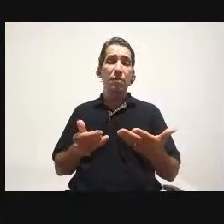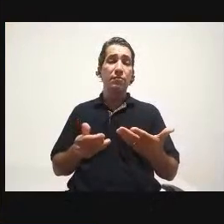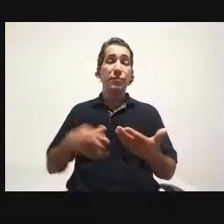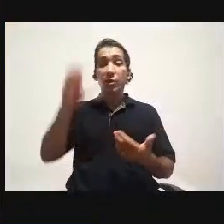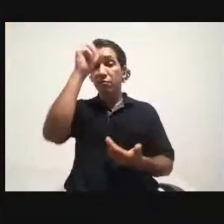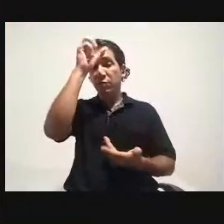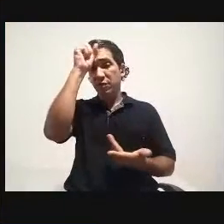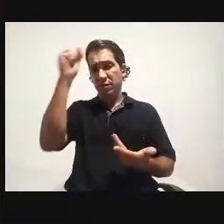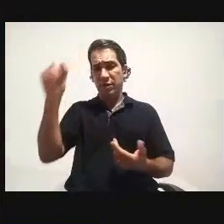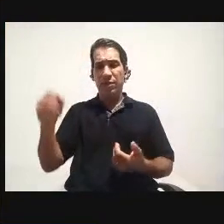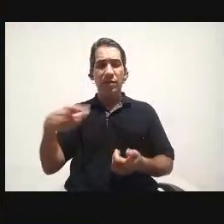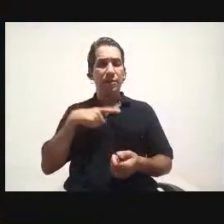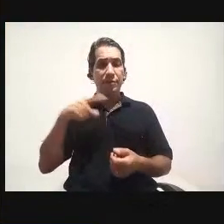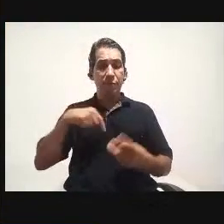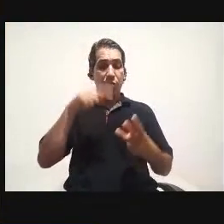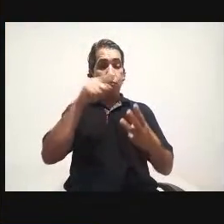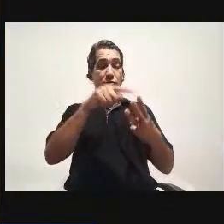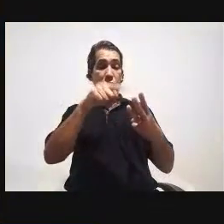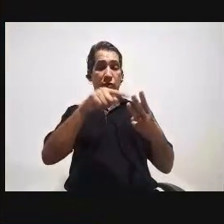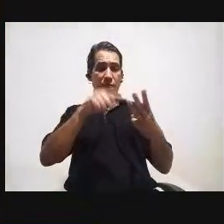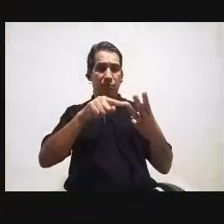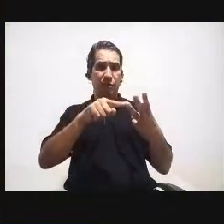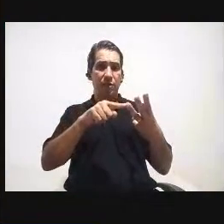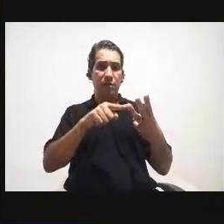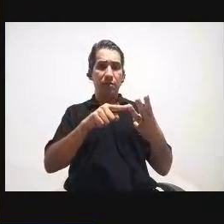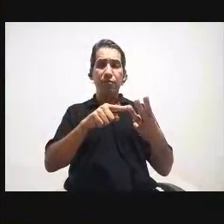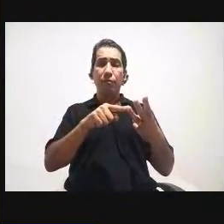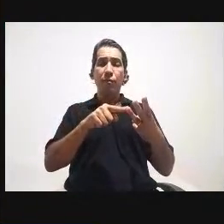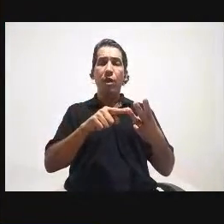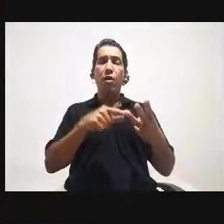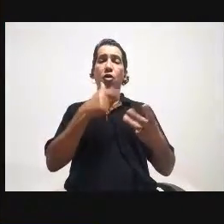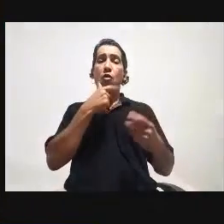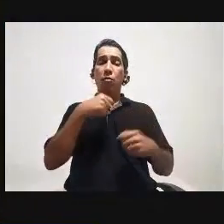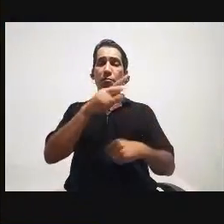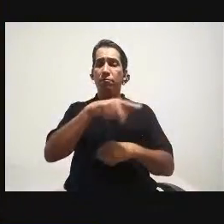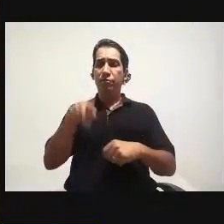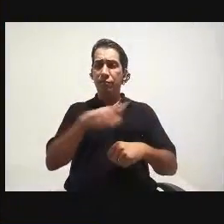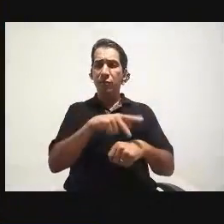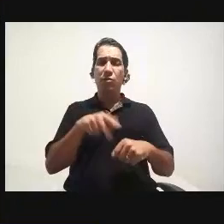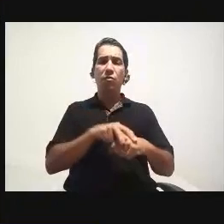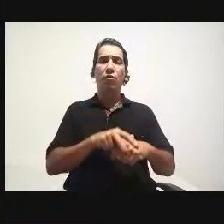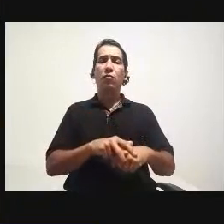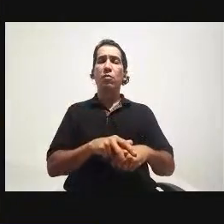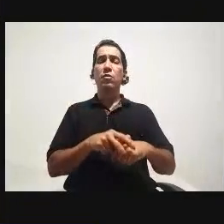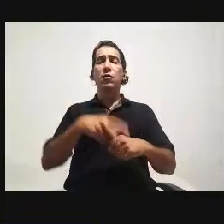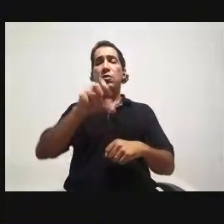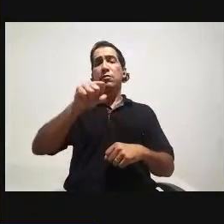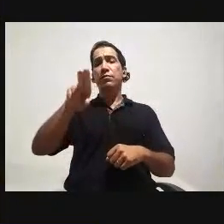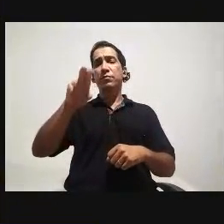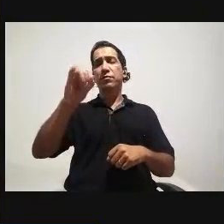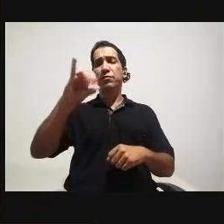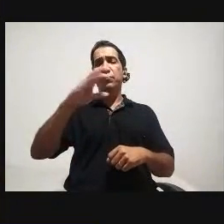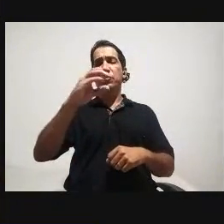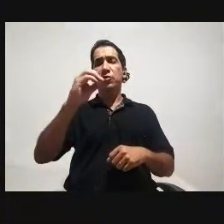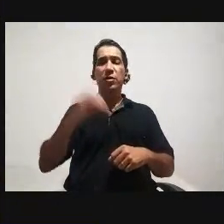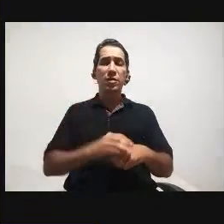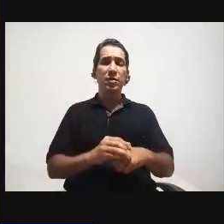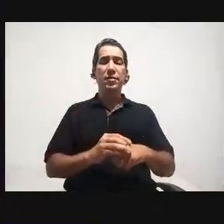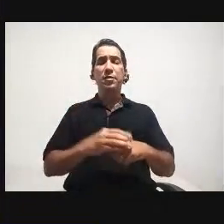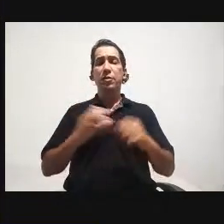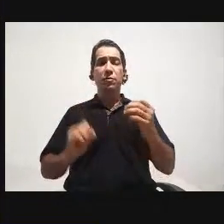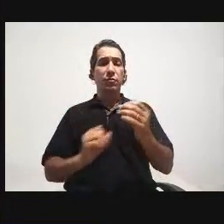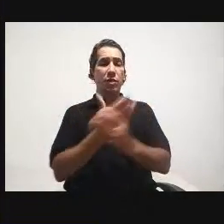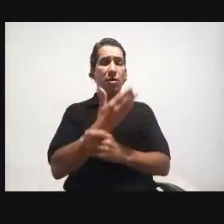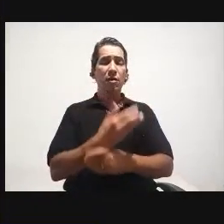três domínios vieram de um pedagogo suíço chamado Heinrich Pestalozzi. Pestalozzi criou as três prerrogativas, que